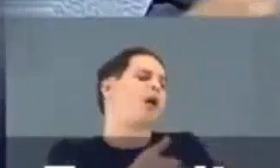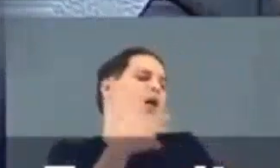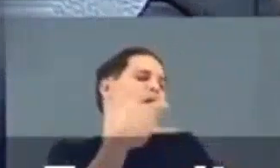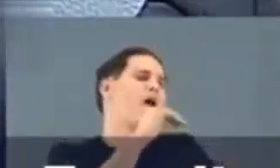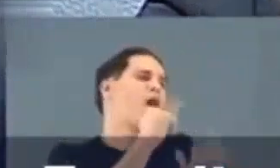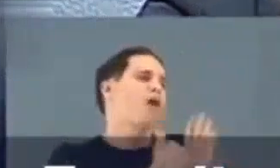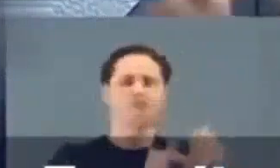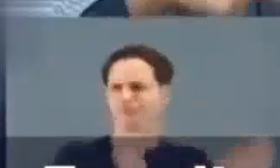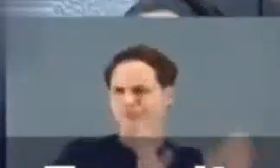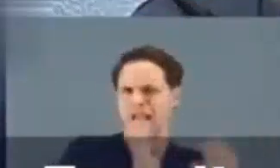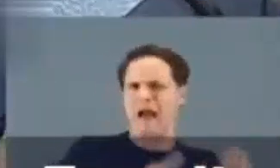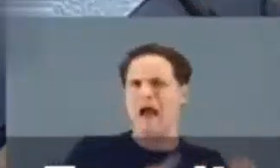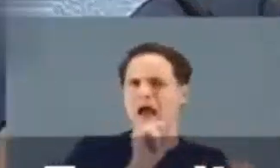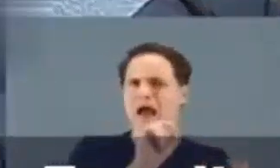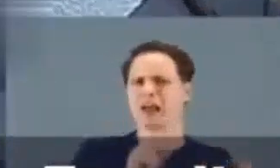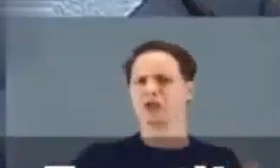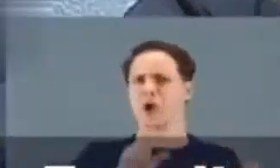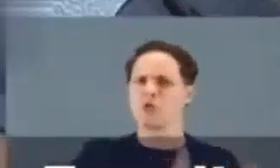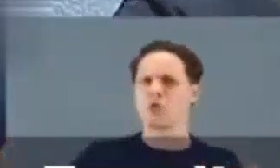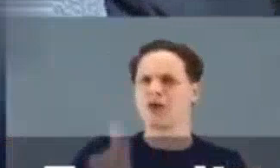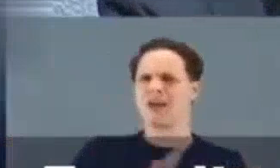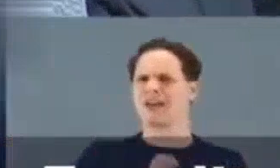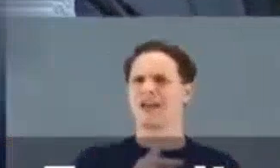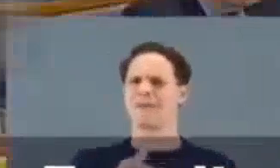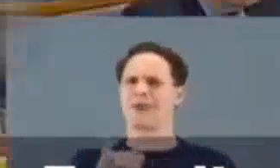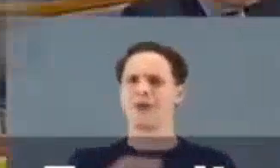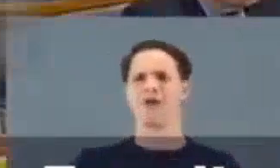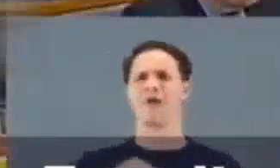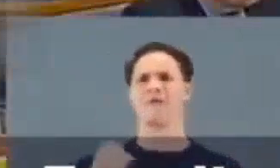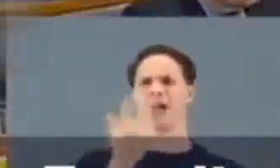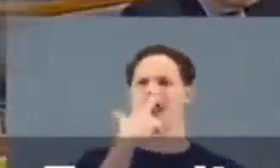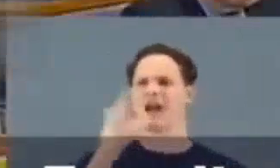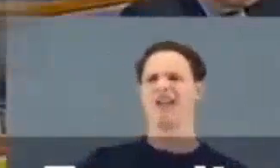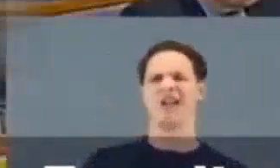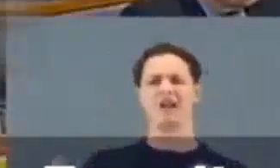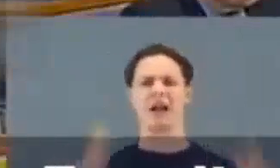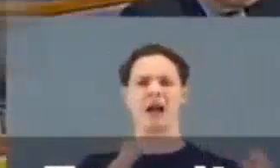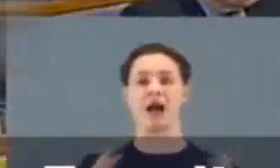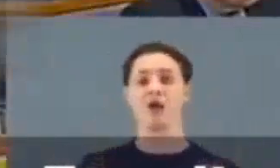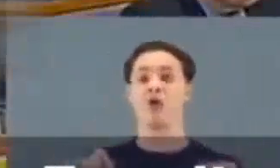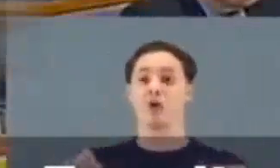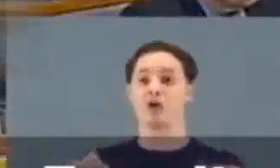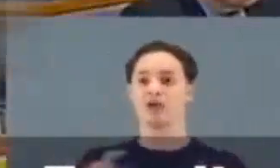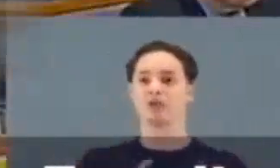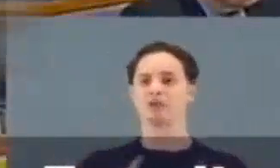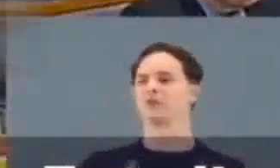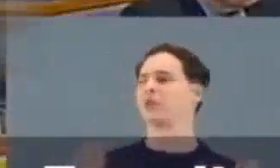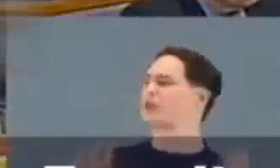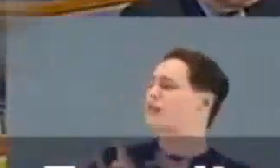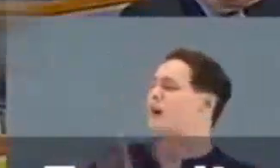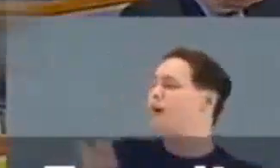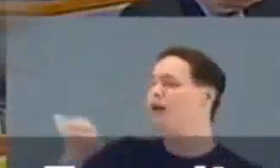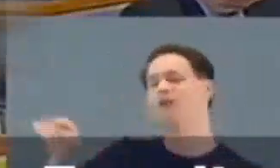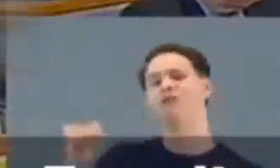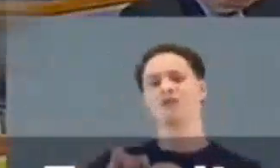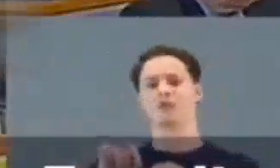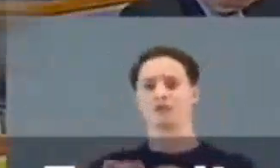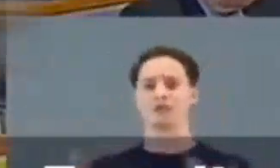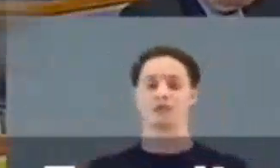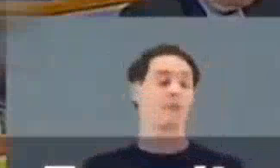E muito menos simplesmente utilizar a CPI como um passo de debate. Deixa ela fazer. Não